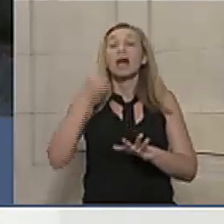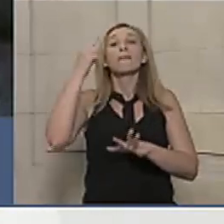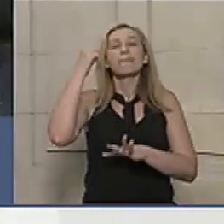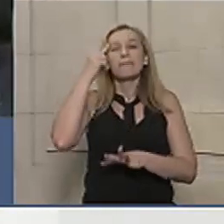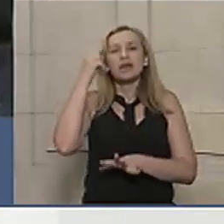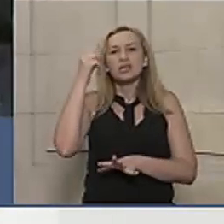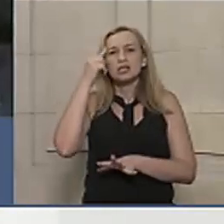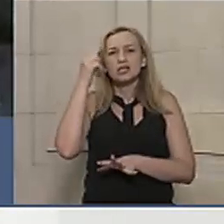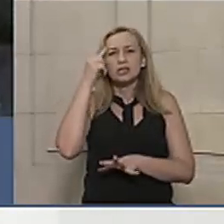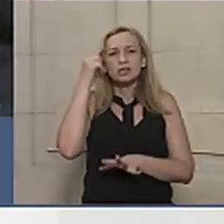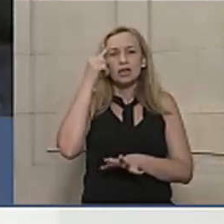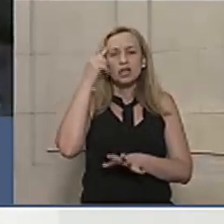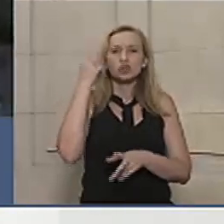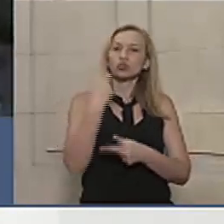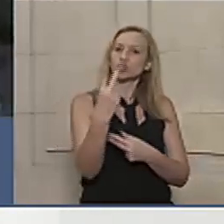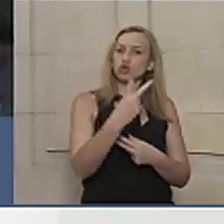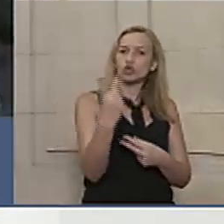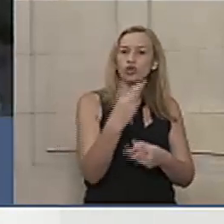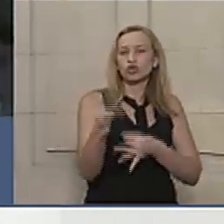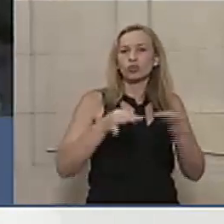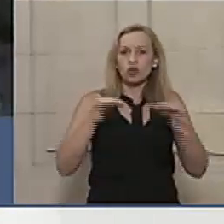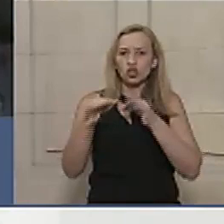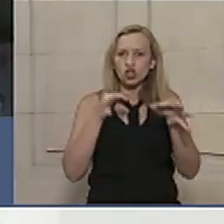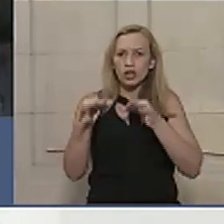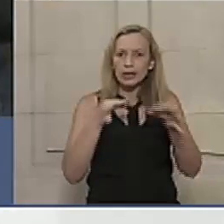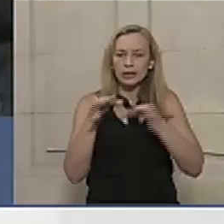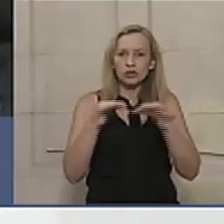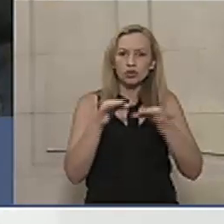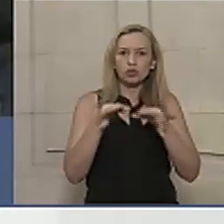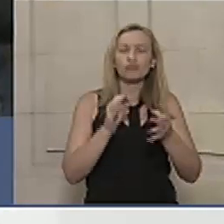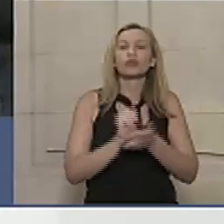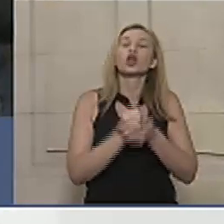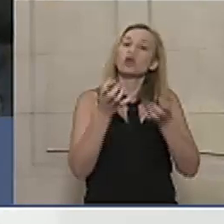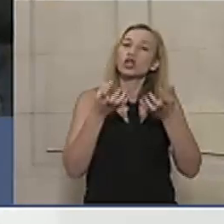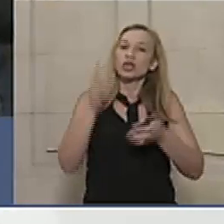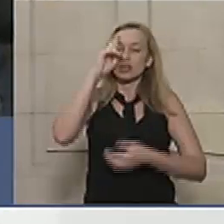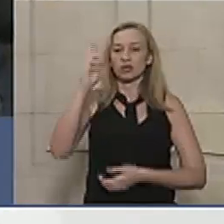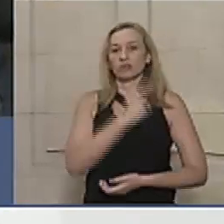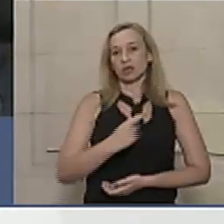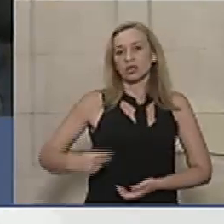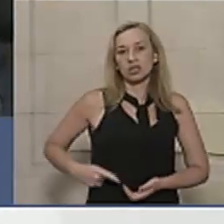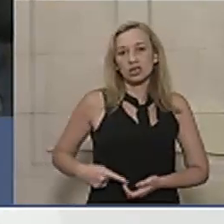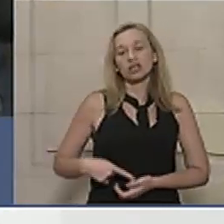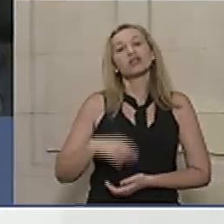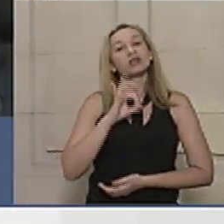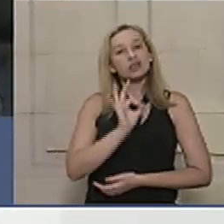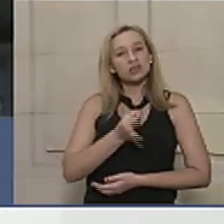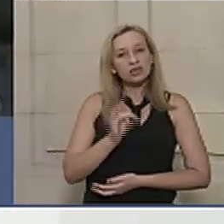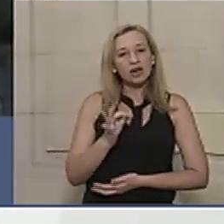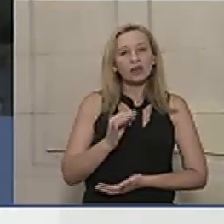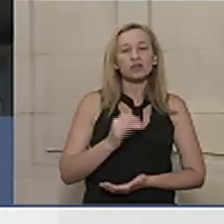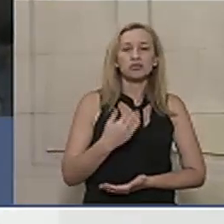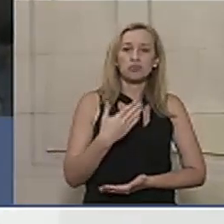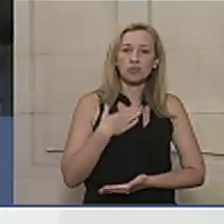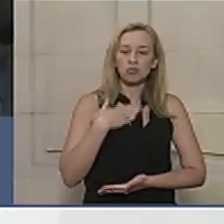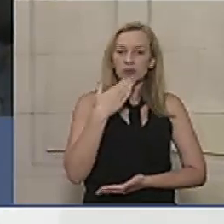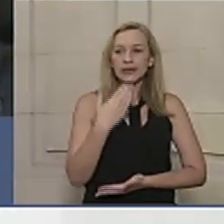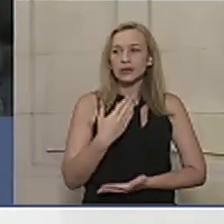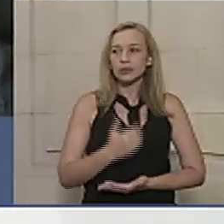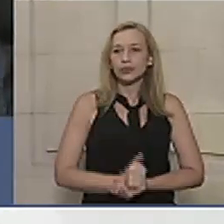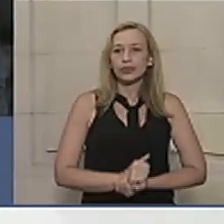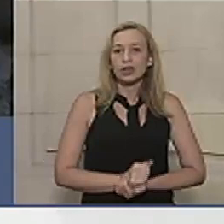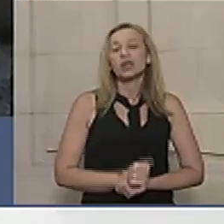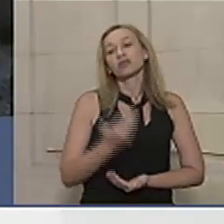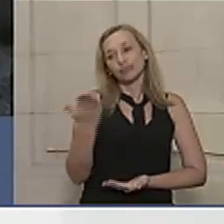apensando os dois projetos nesse, e eu queria, senhor presidente, e exatamente essa é a minha intervenção,